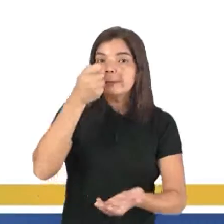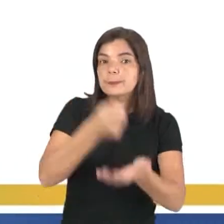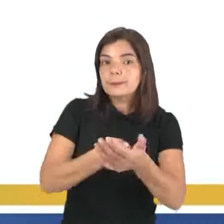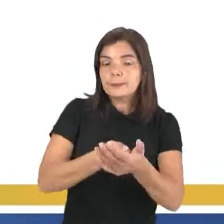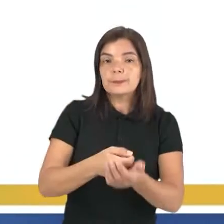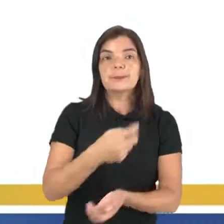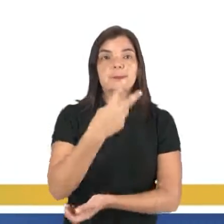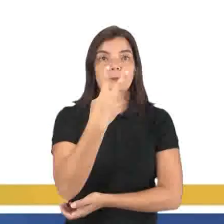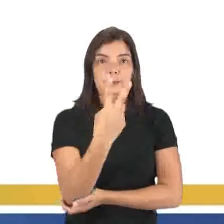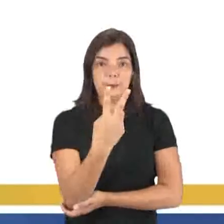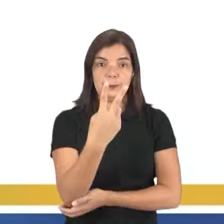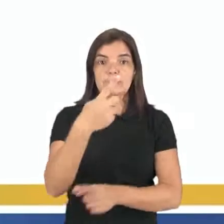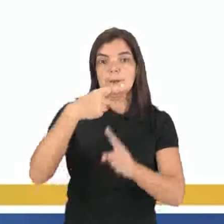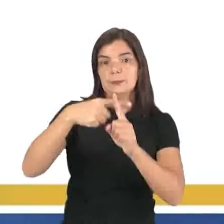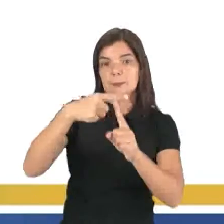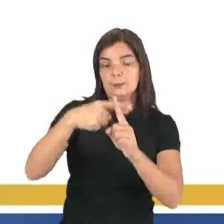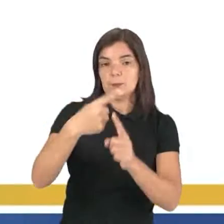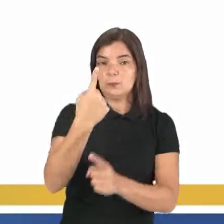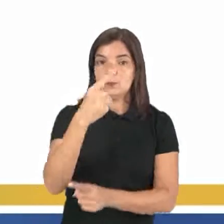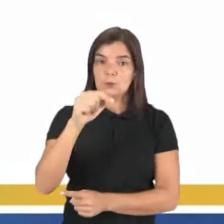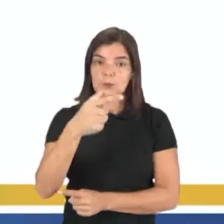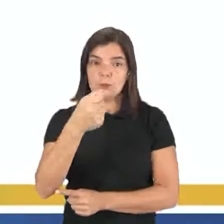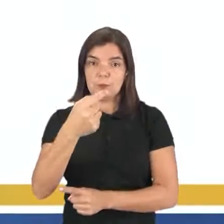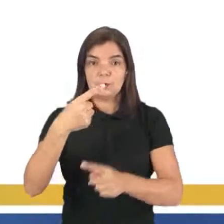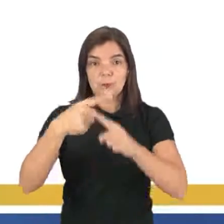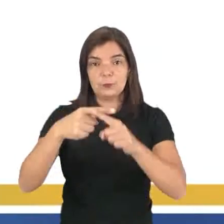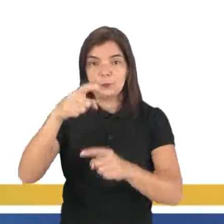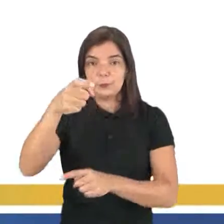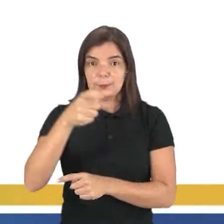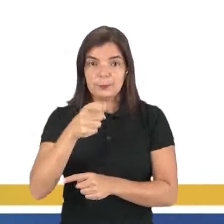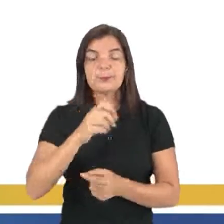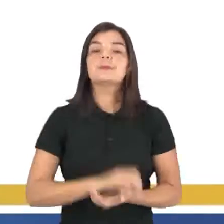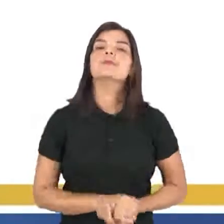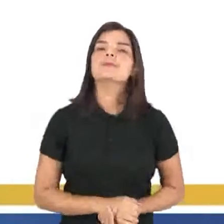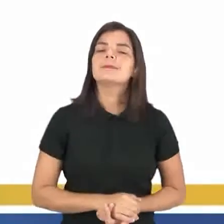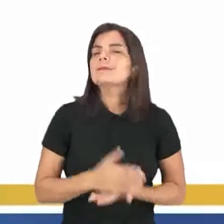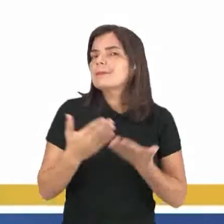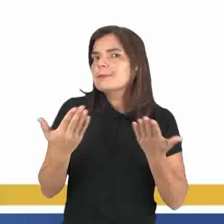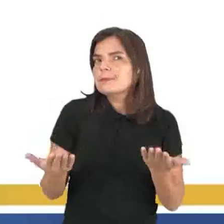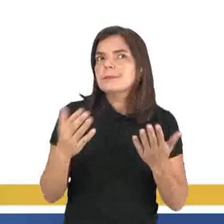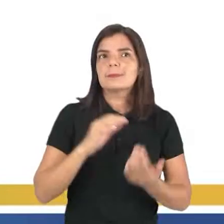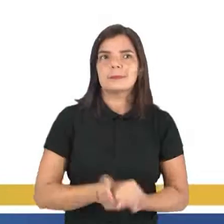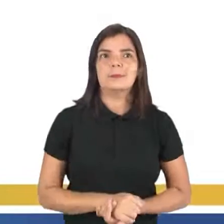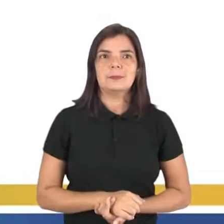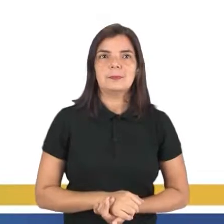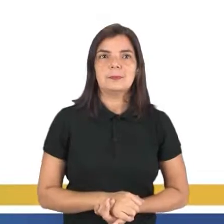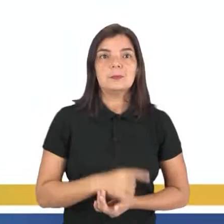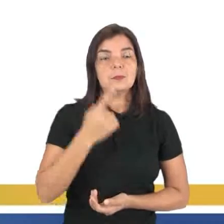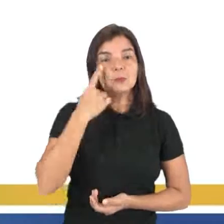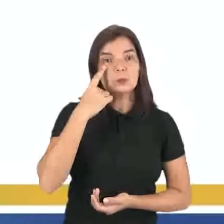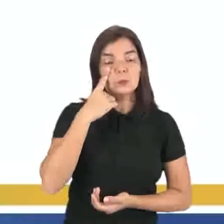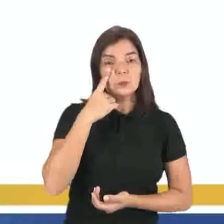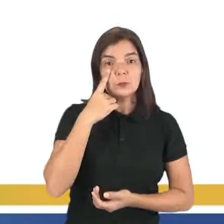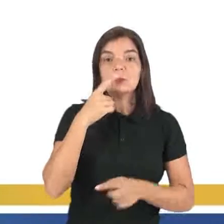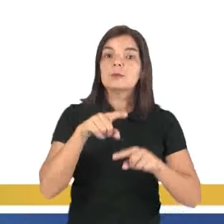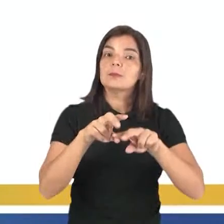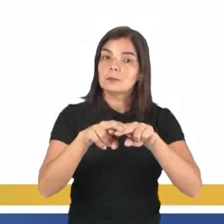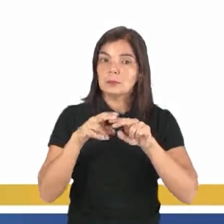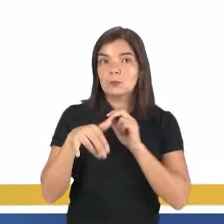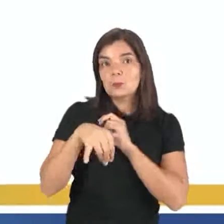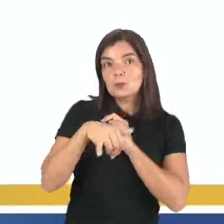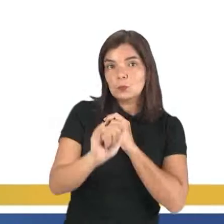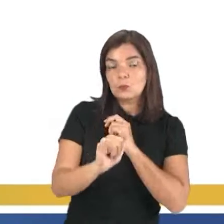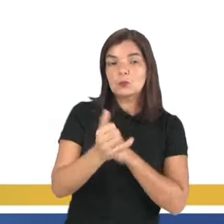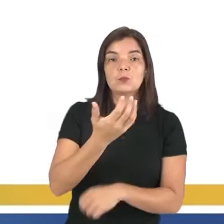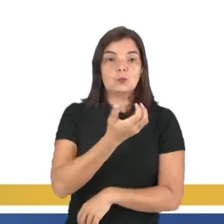vai ser 2 mais 1,20 multiplicado por x. Então, ó, denotando por y